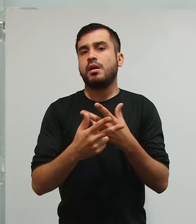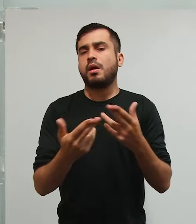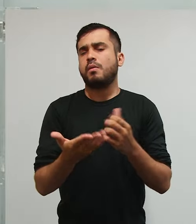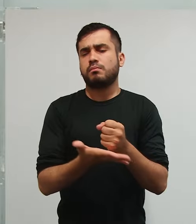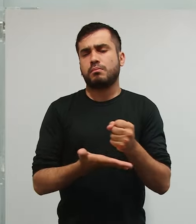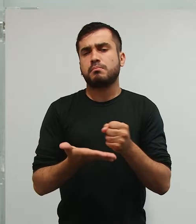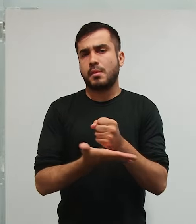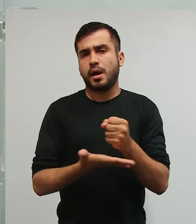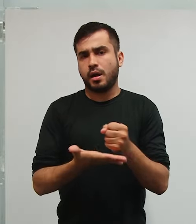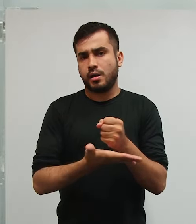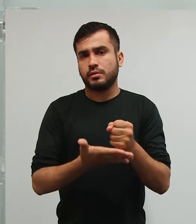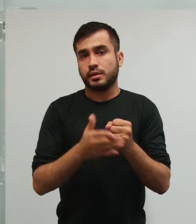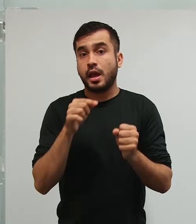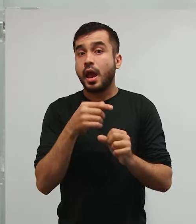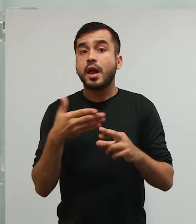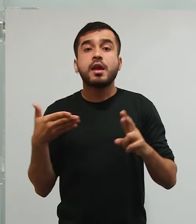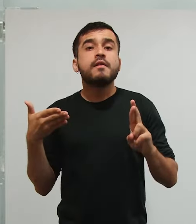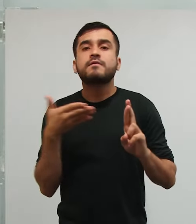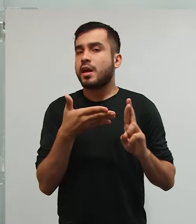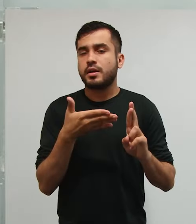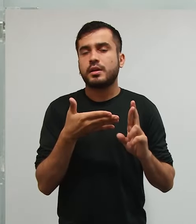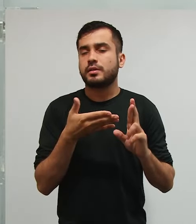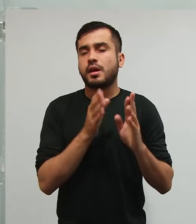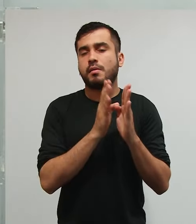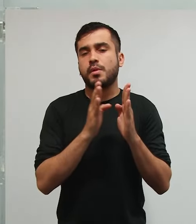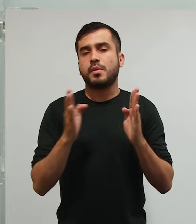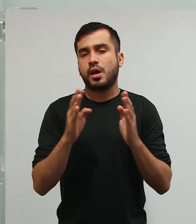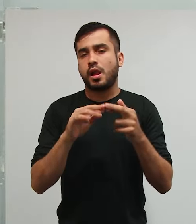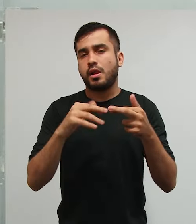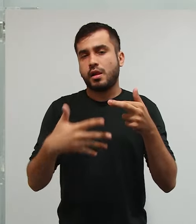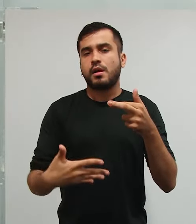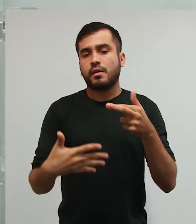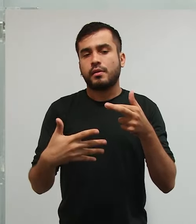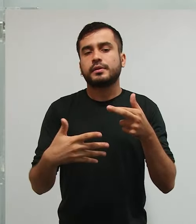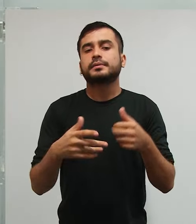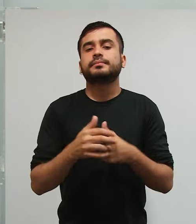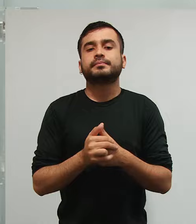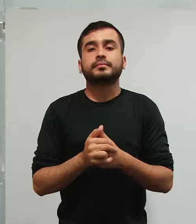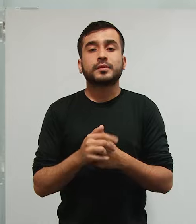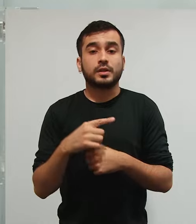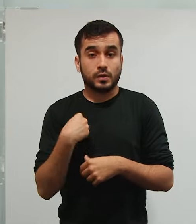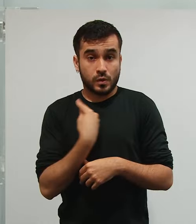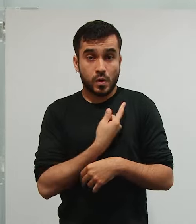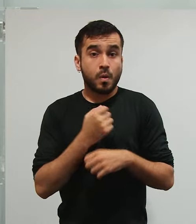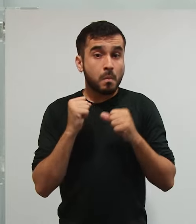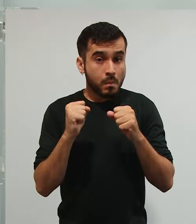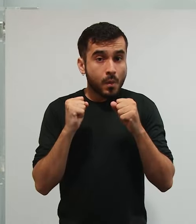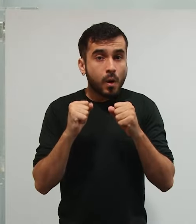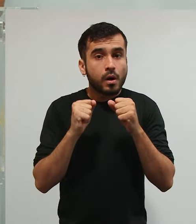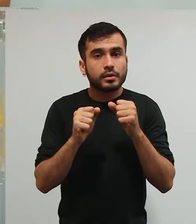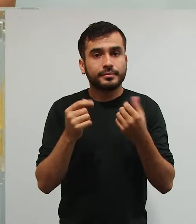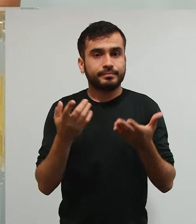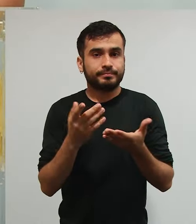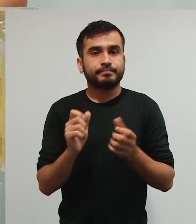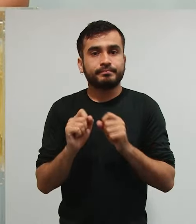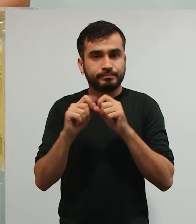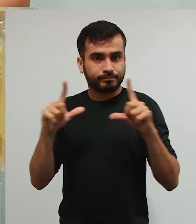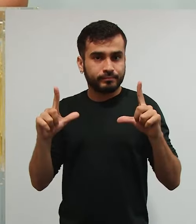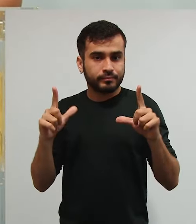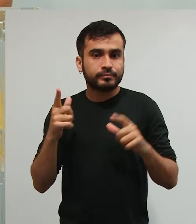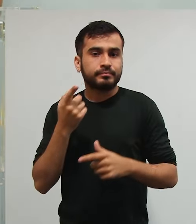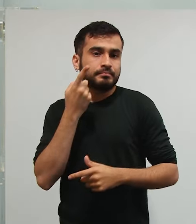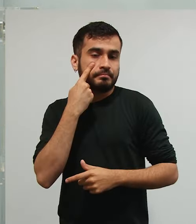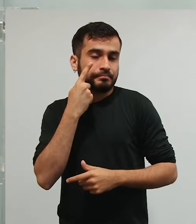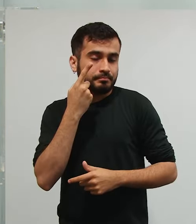os materiais base, os materiais que são as nossas referências bibliográficas. As referências bibliográficas a gente pode